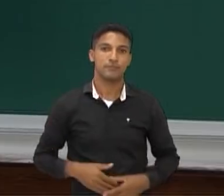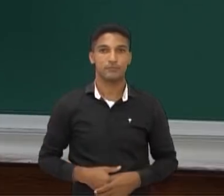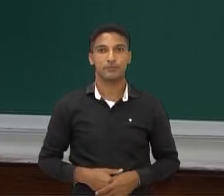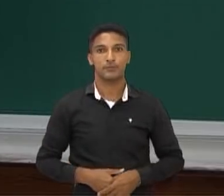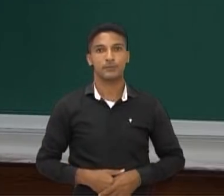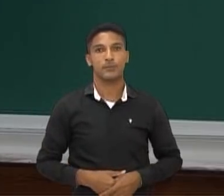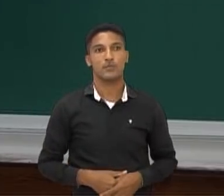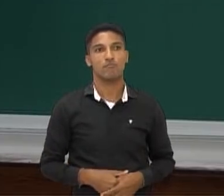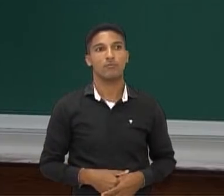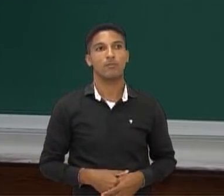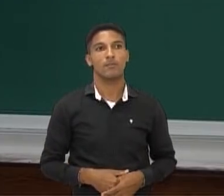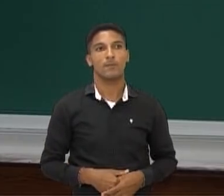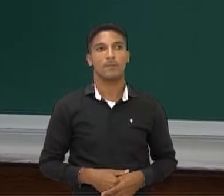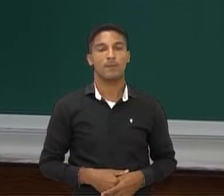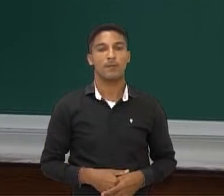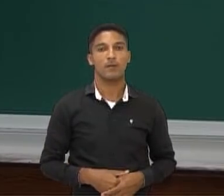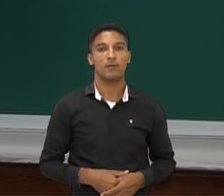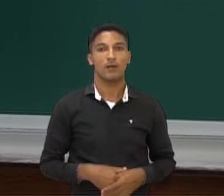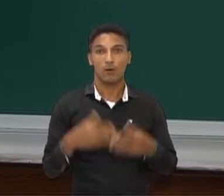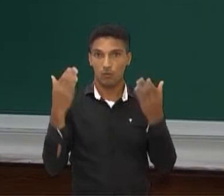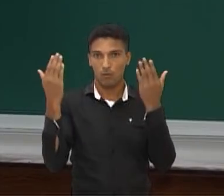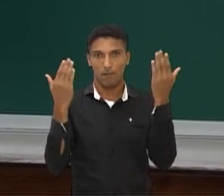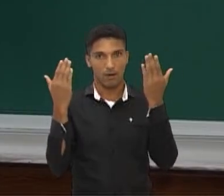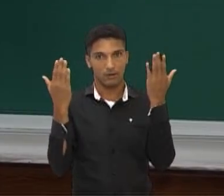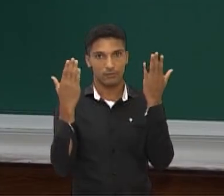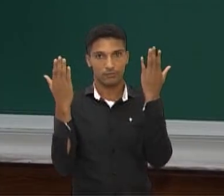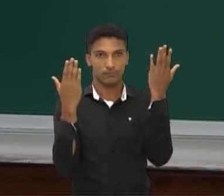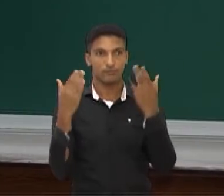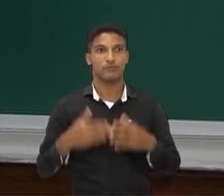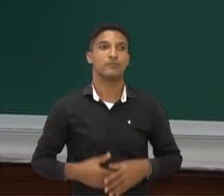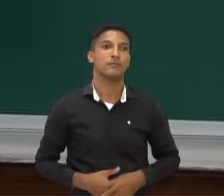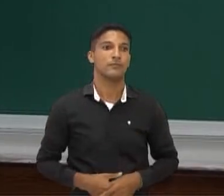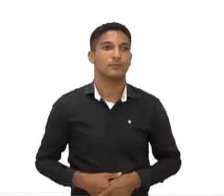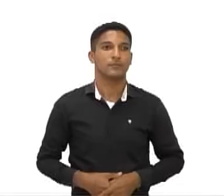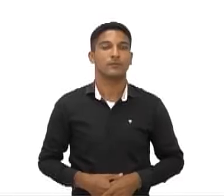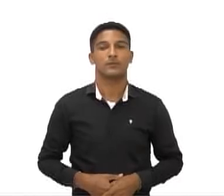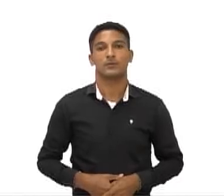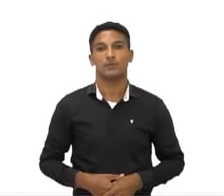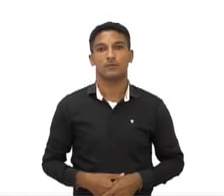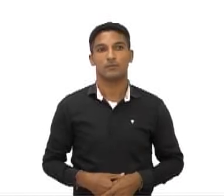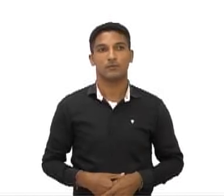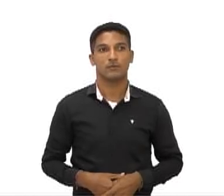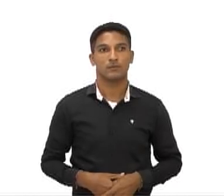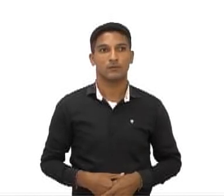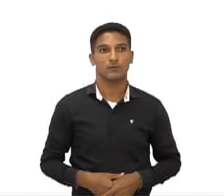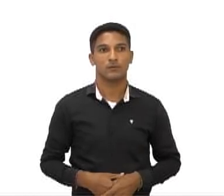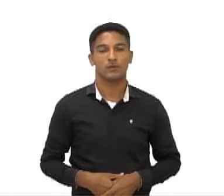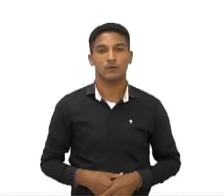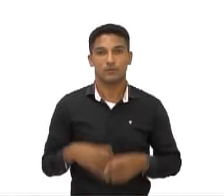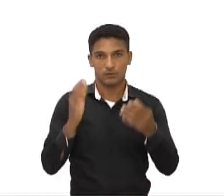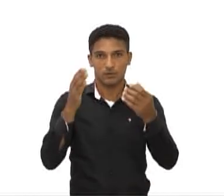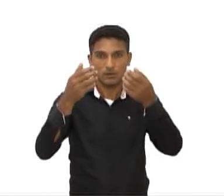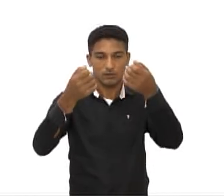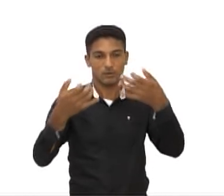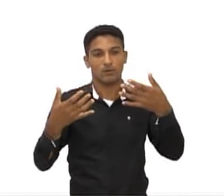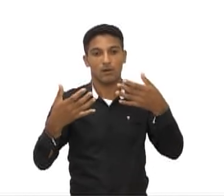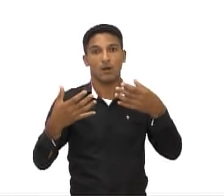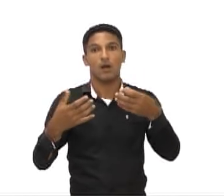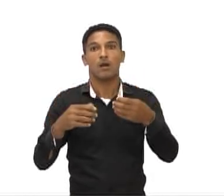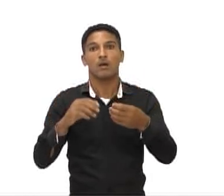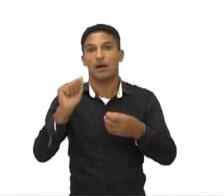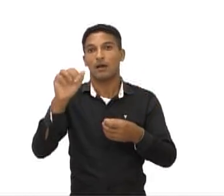todos conhecem, né? Então, olha só, o que ele concluiu? Como eu já mencionei, o átomo é uma grande esfera positiva